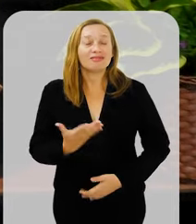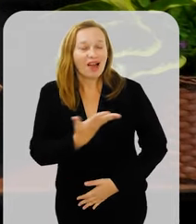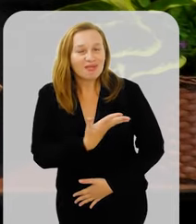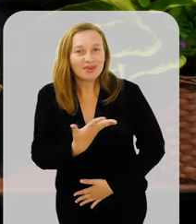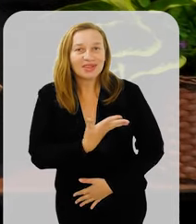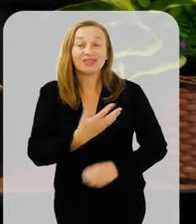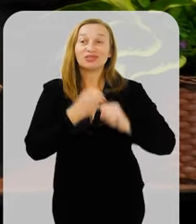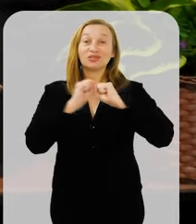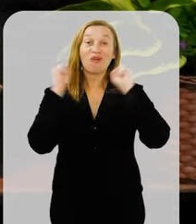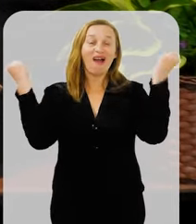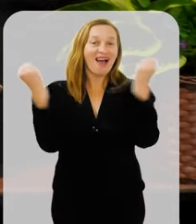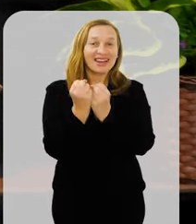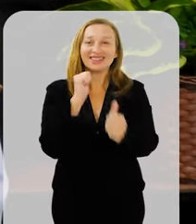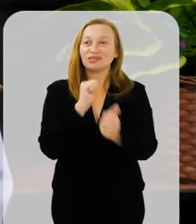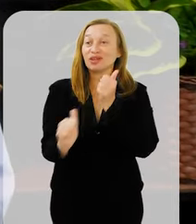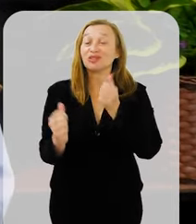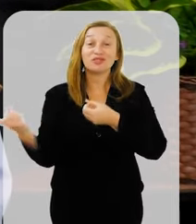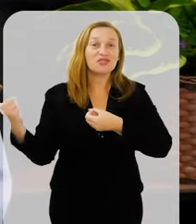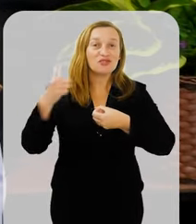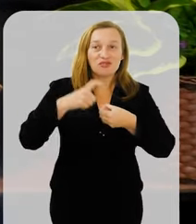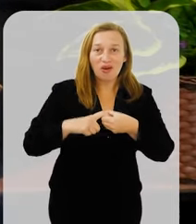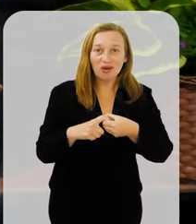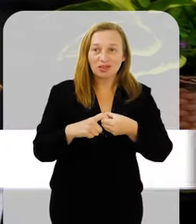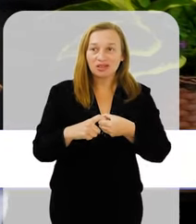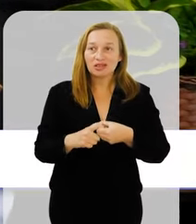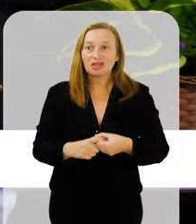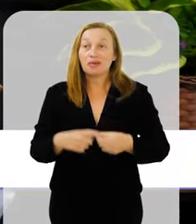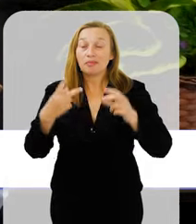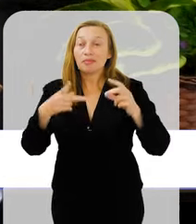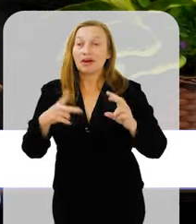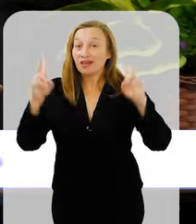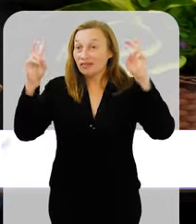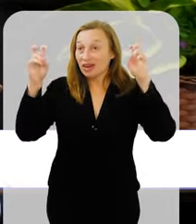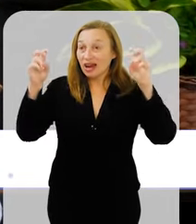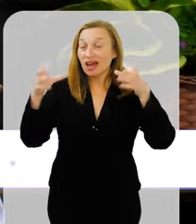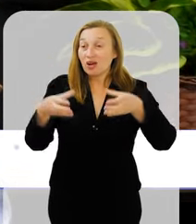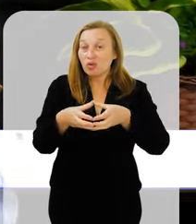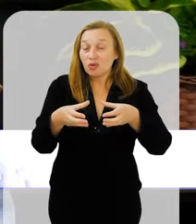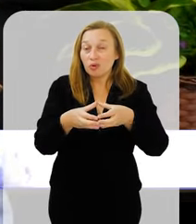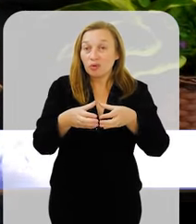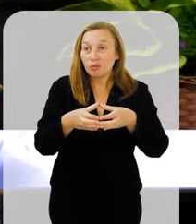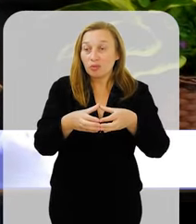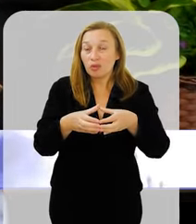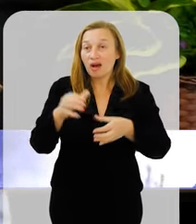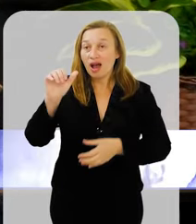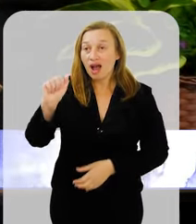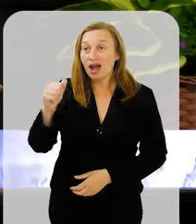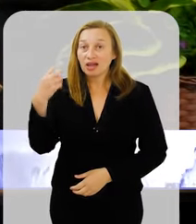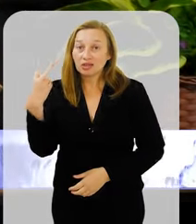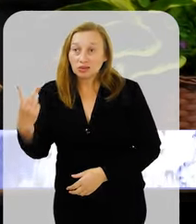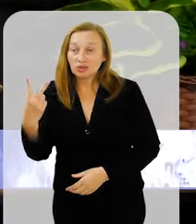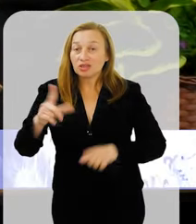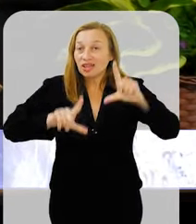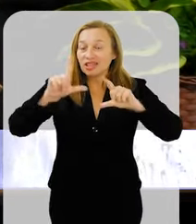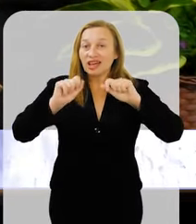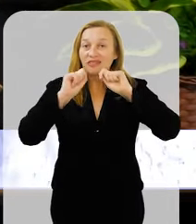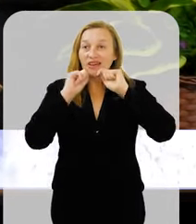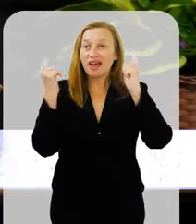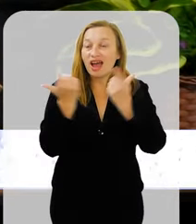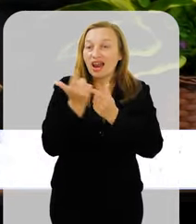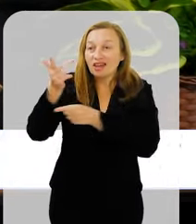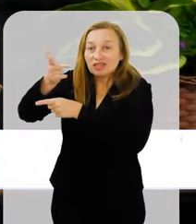Muito bem, meus amigos do Arena Esportiva, estamos de volta para tratar da Série A2 do Campeonato Carioca, que a TV Alerj